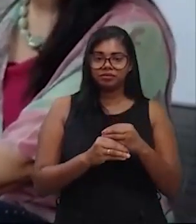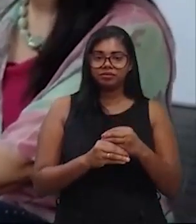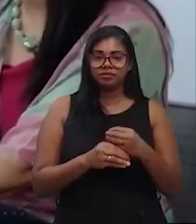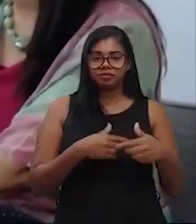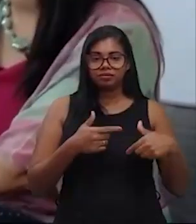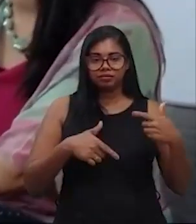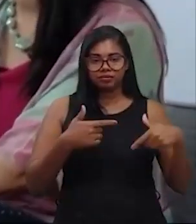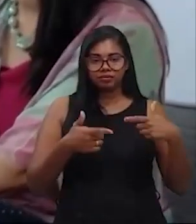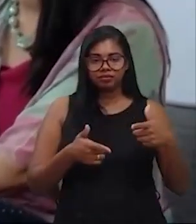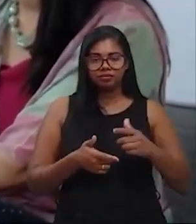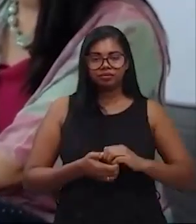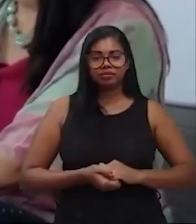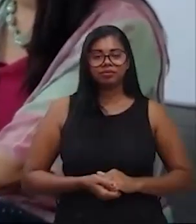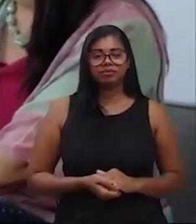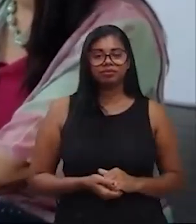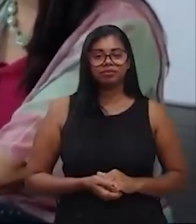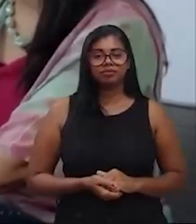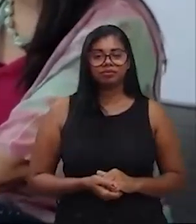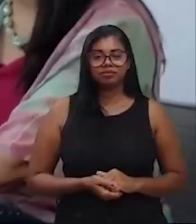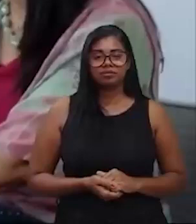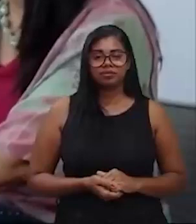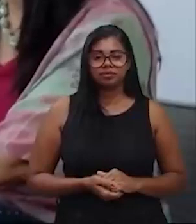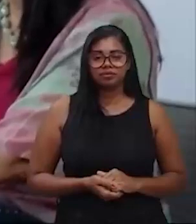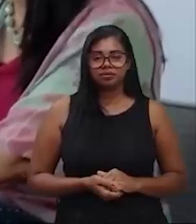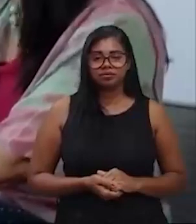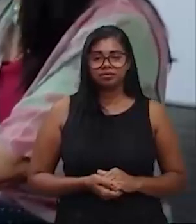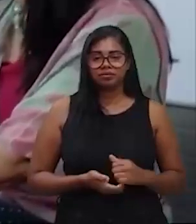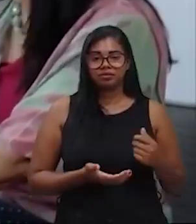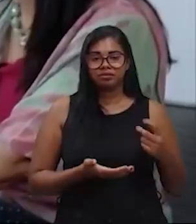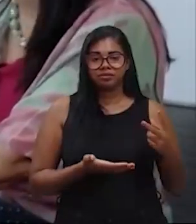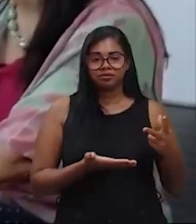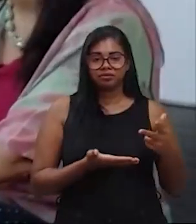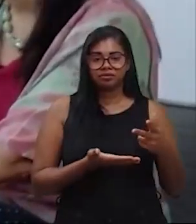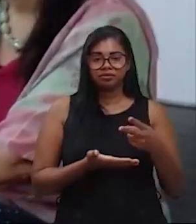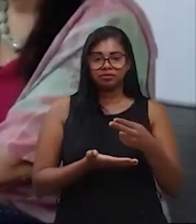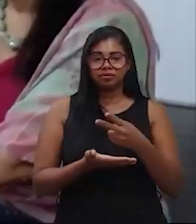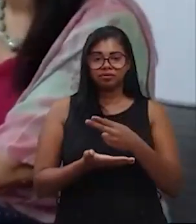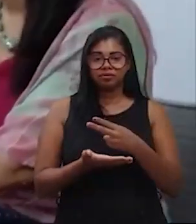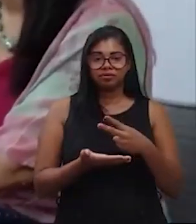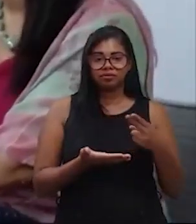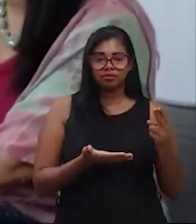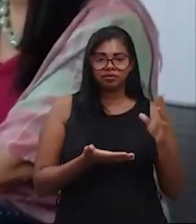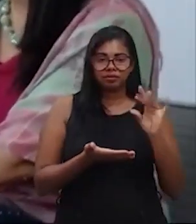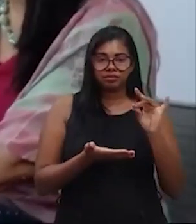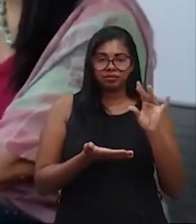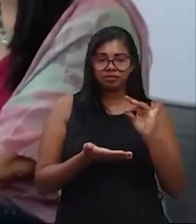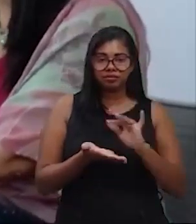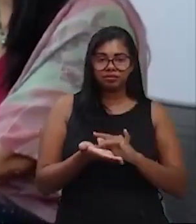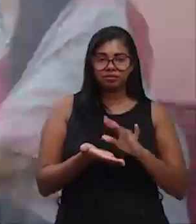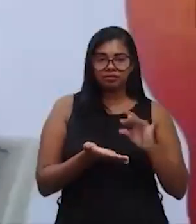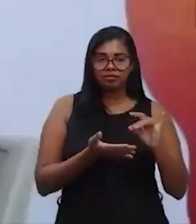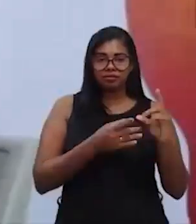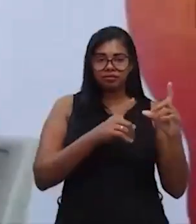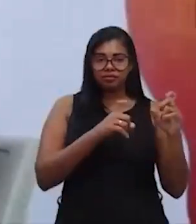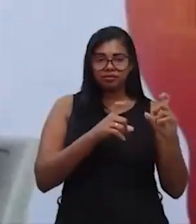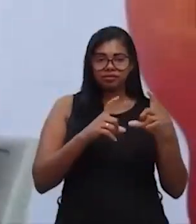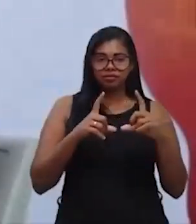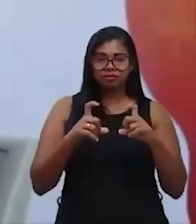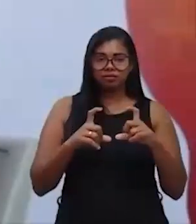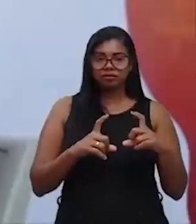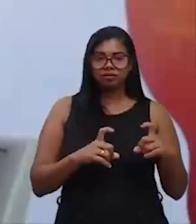é trabalho. Perfeito. Não é? Seja cortando, seja colando,